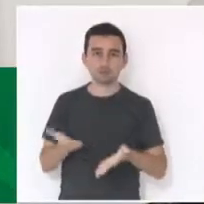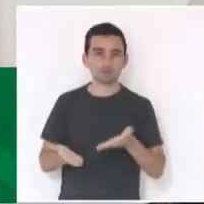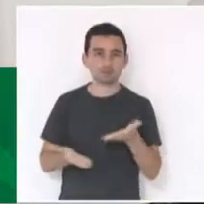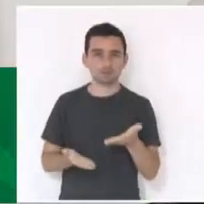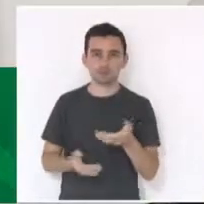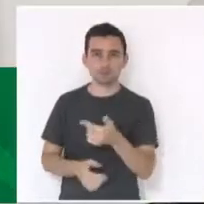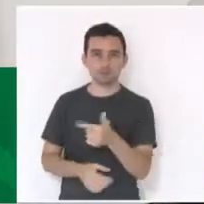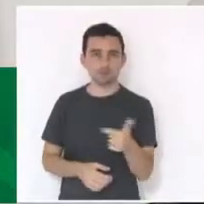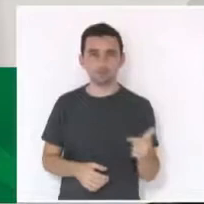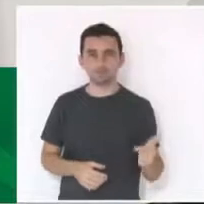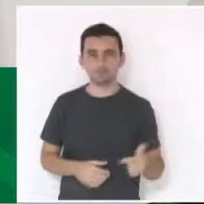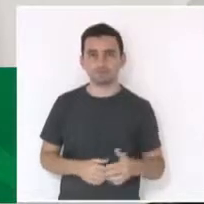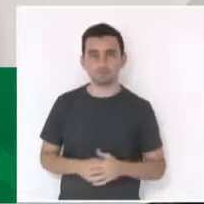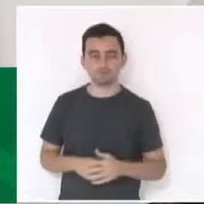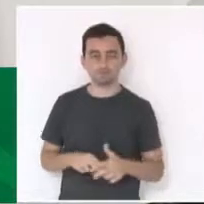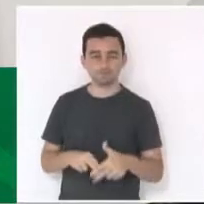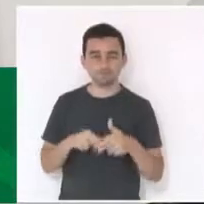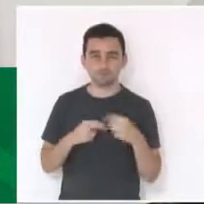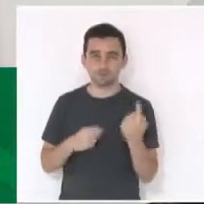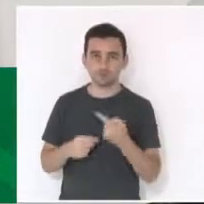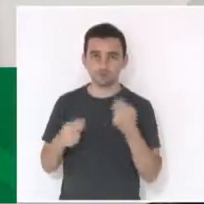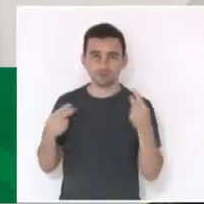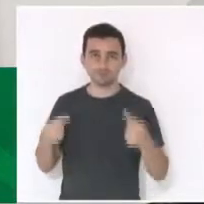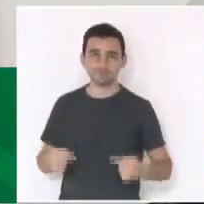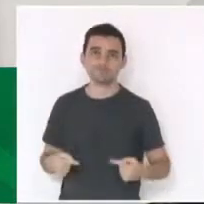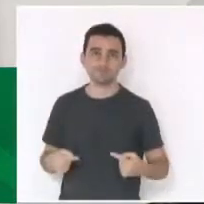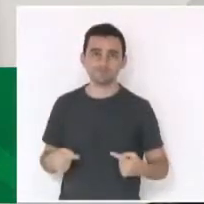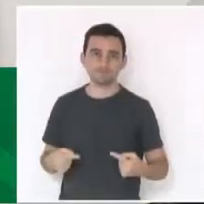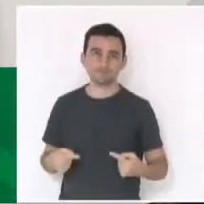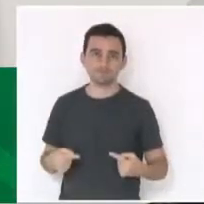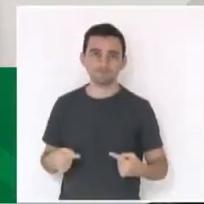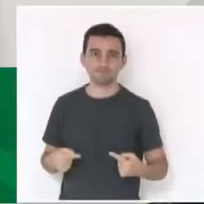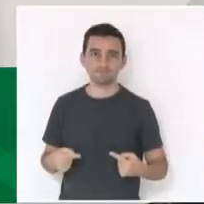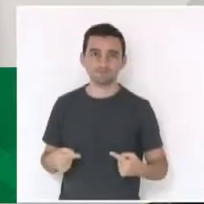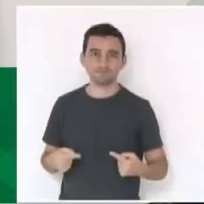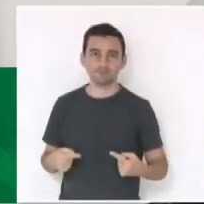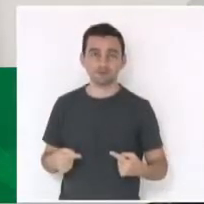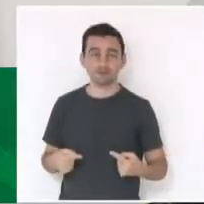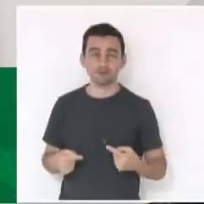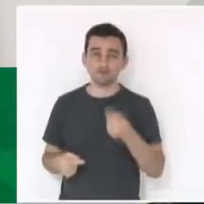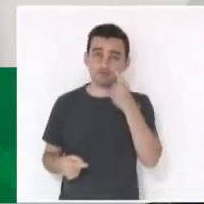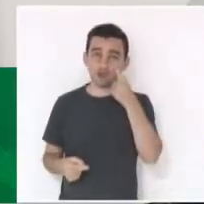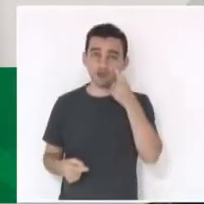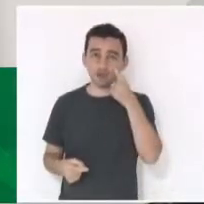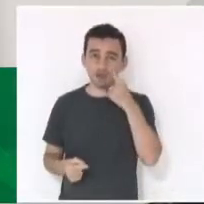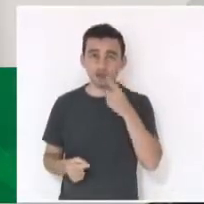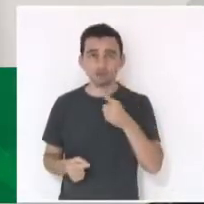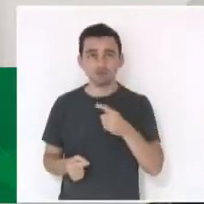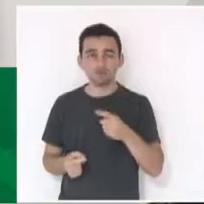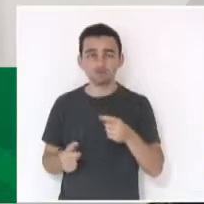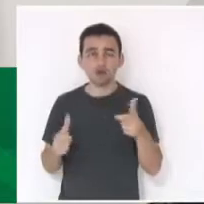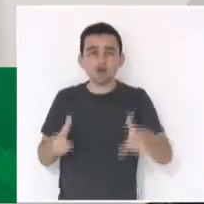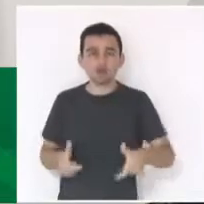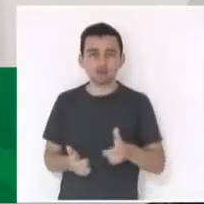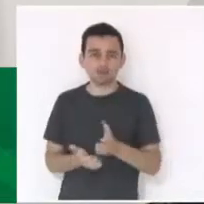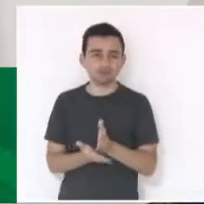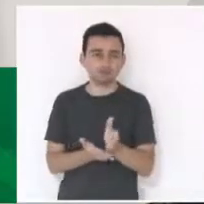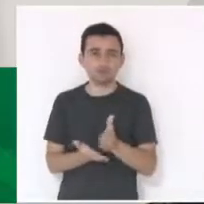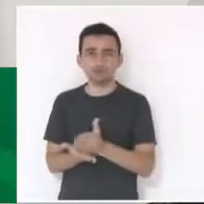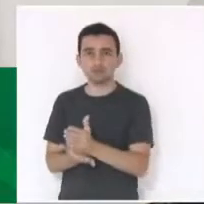que nós deveremos nos desafiar a construir alternativas e estratégias